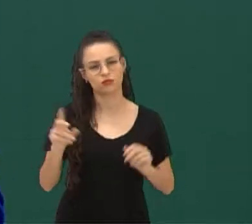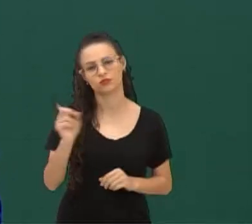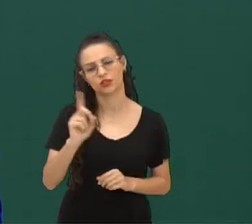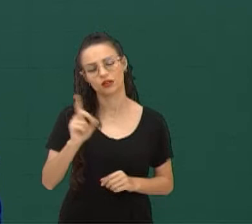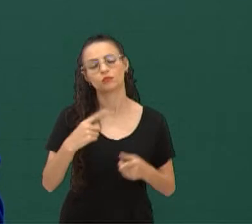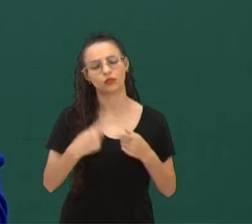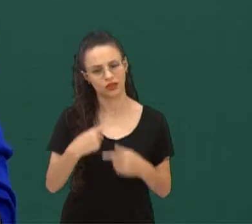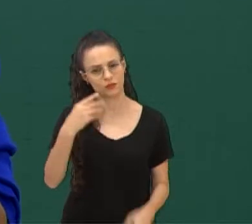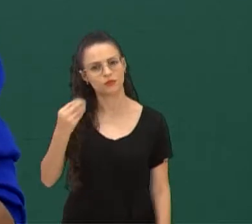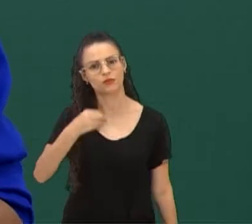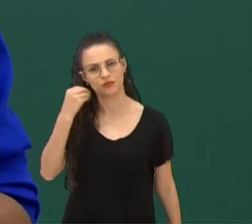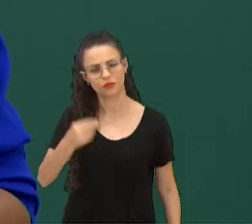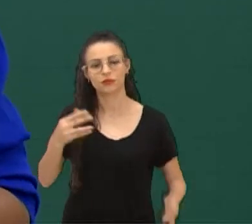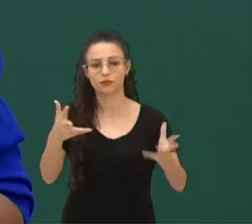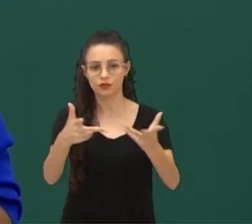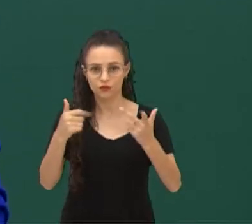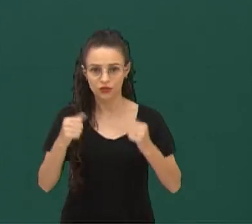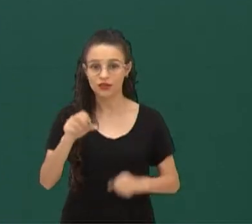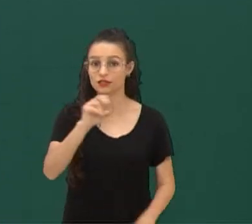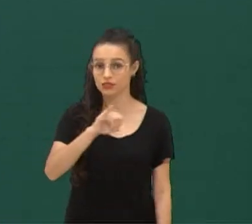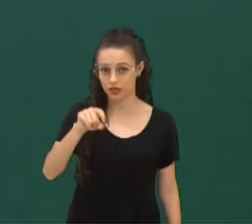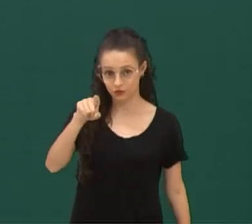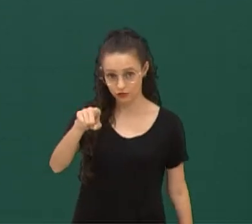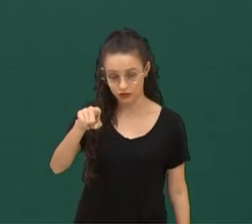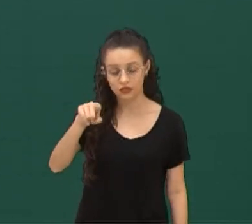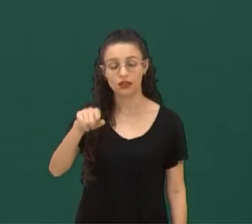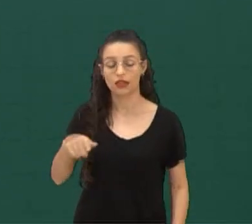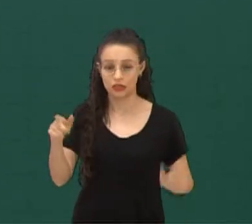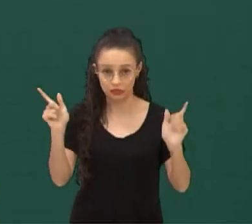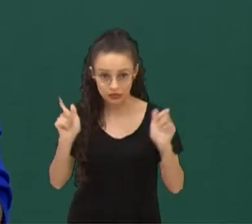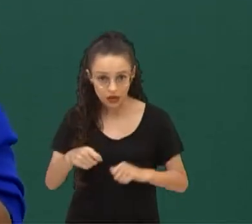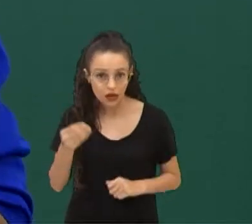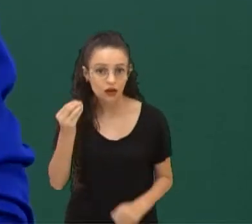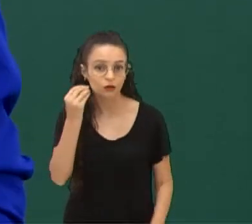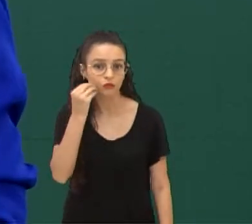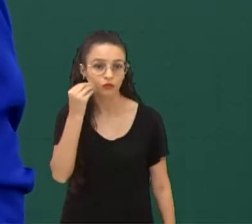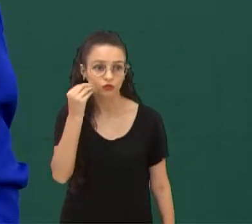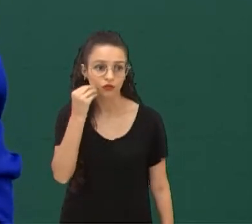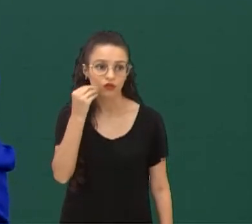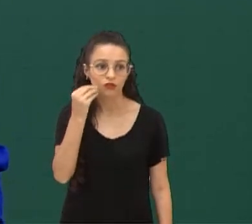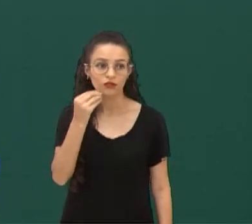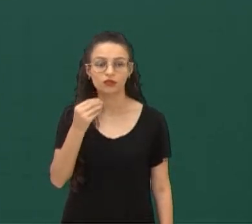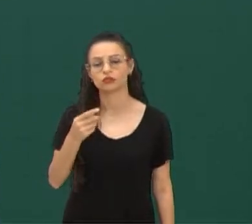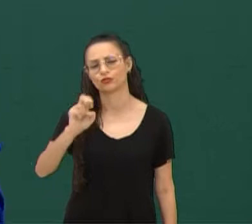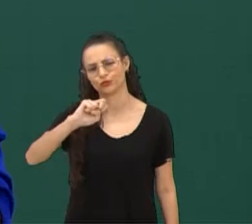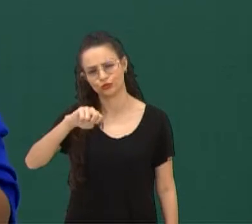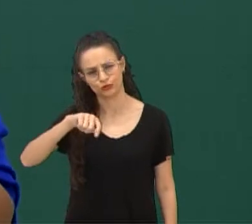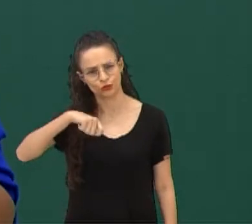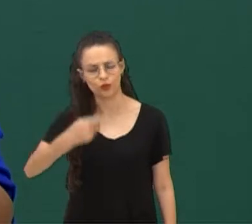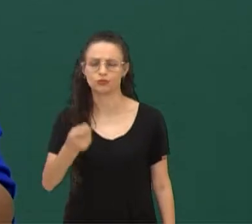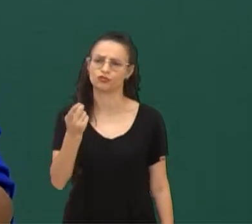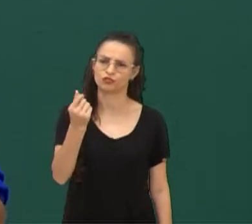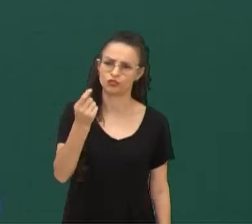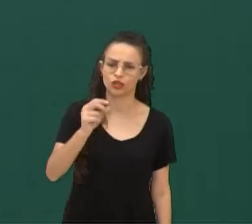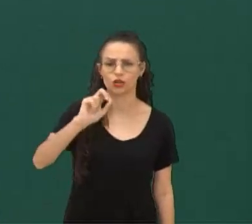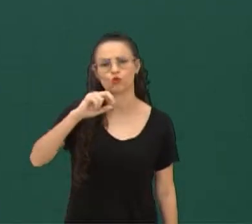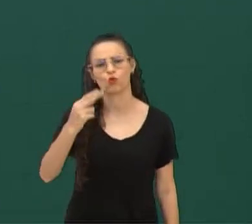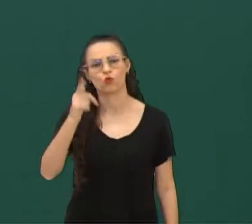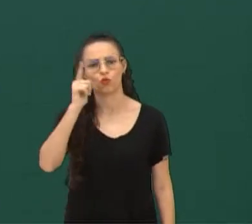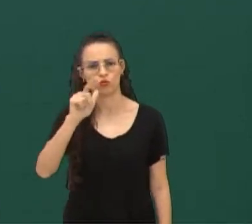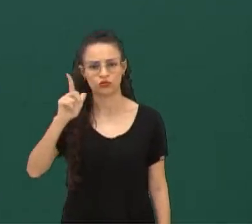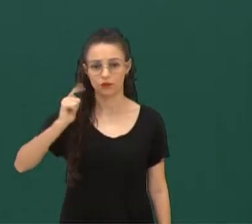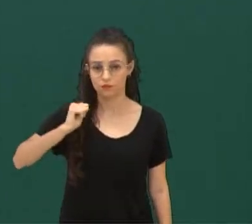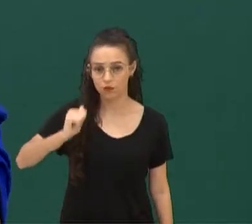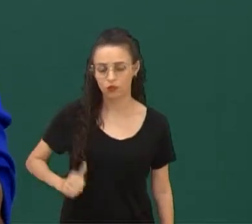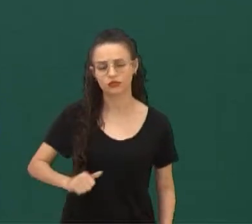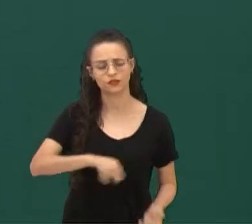ímpar na vida de alguém se você Félix tiveram oportunidade e eu digo isso na questão Financeira ou consegui uma bolsa